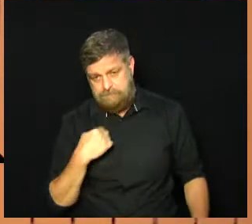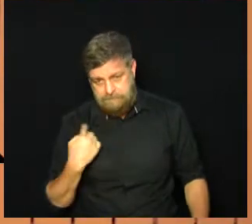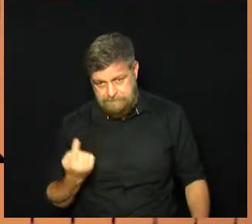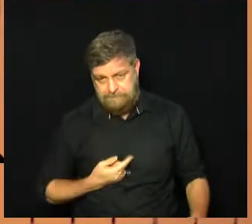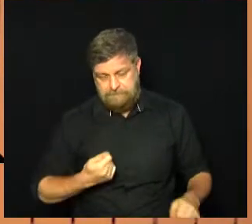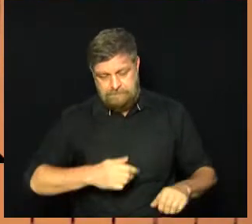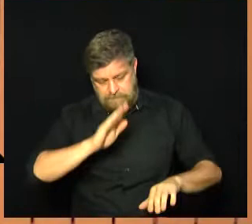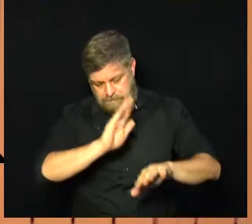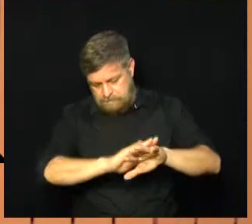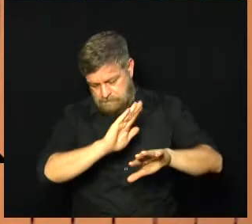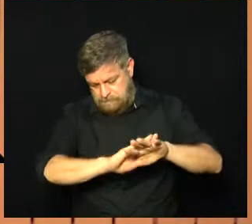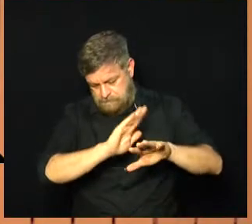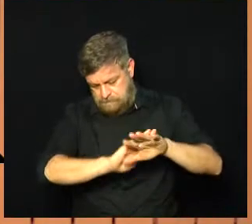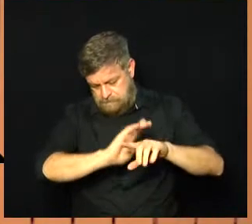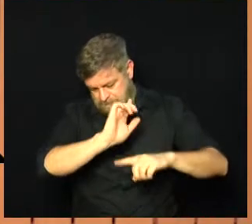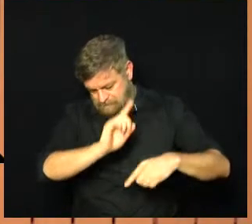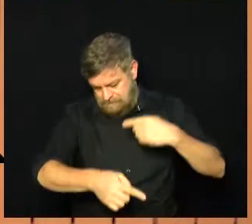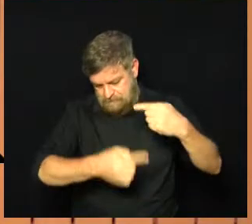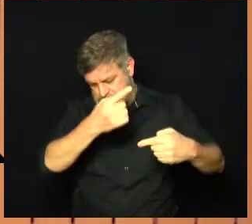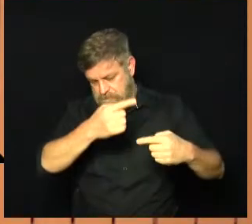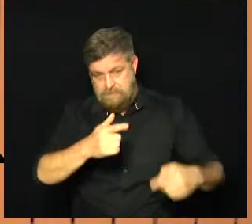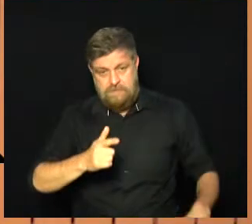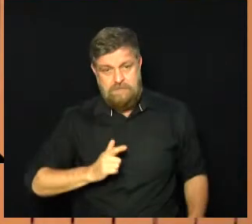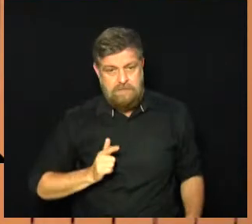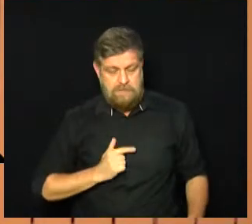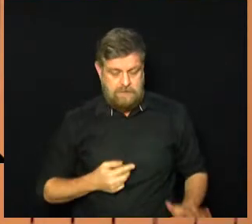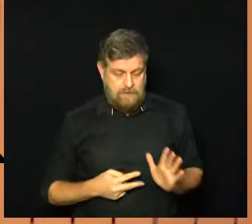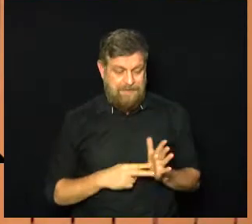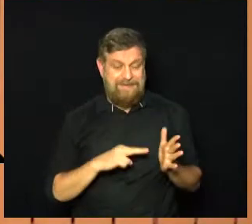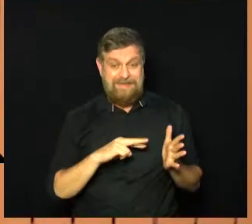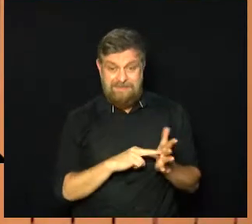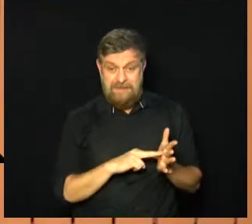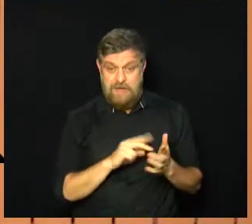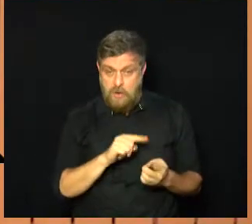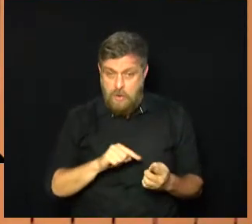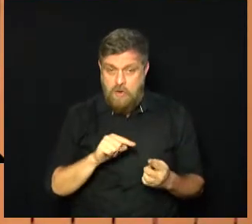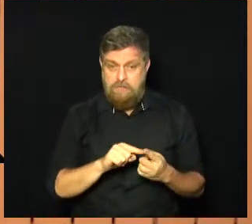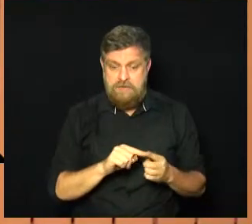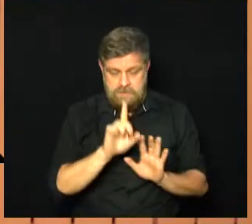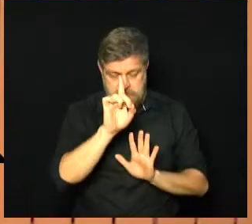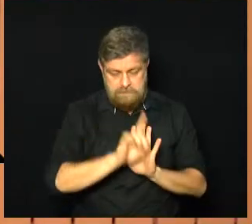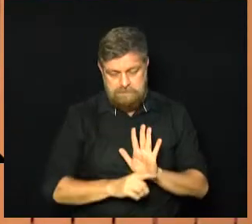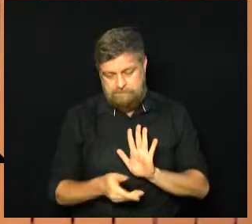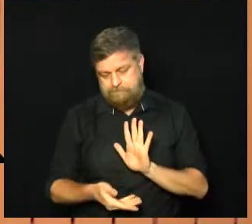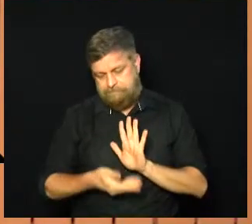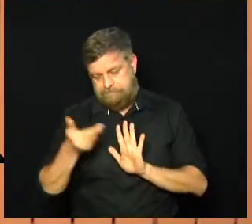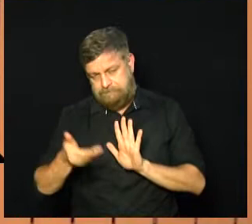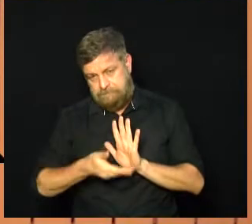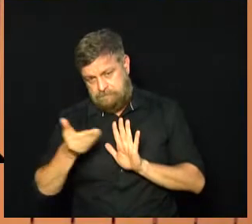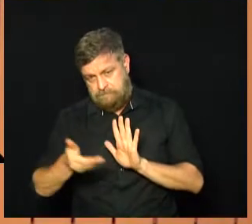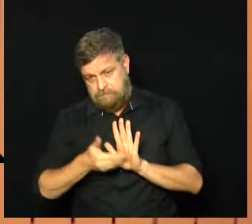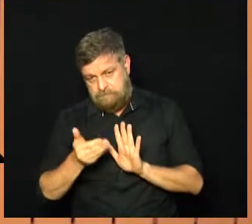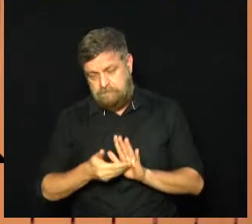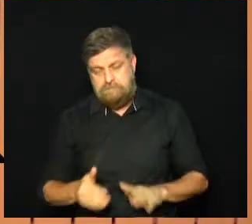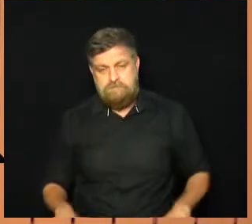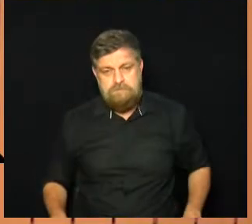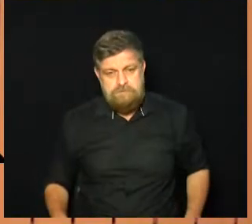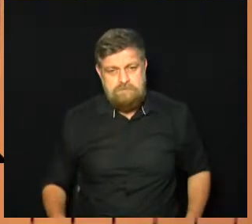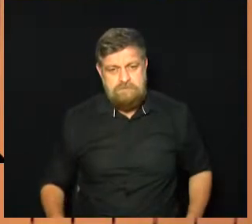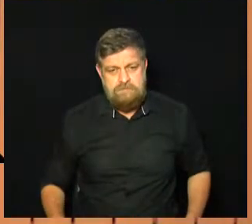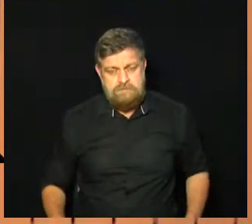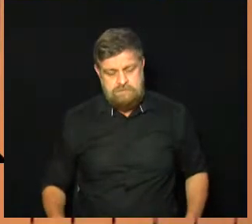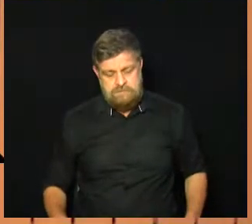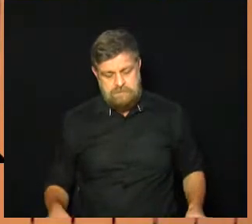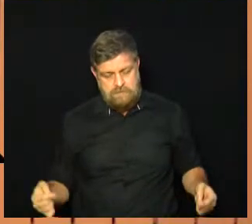né, um passo a mais, né, e que seja significativo para combater as violações do direito humano. Então, a